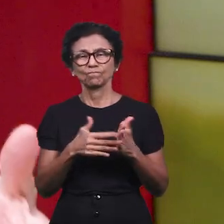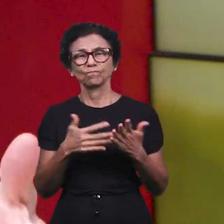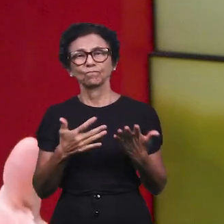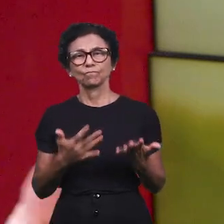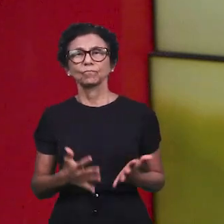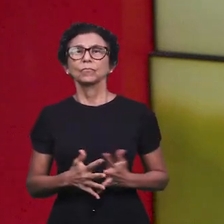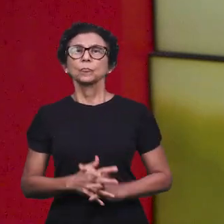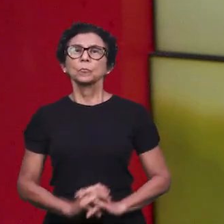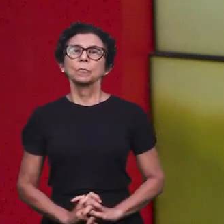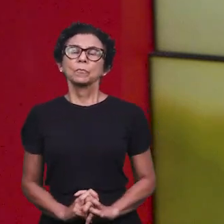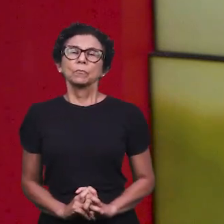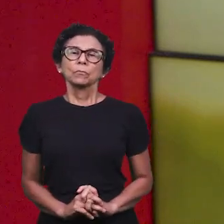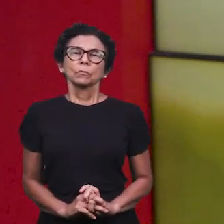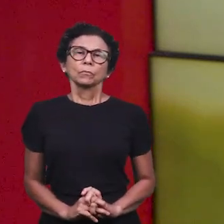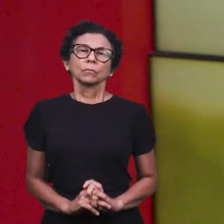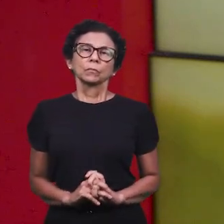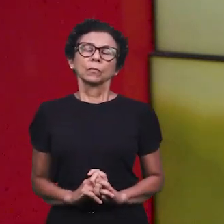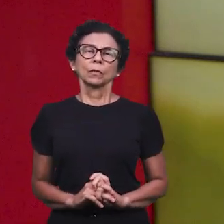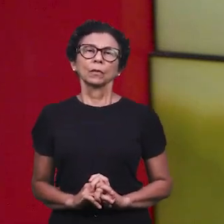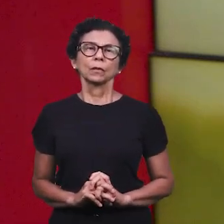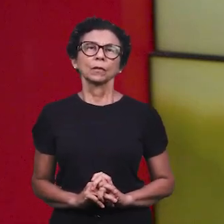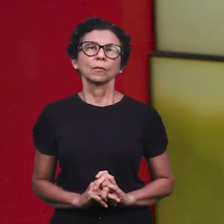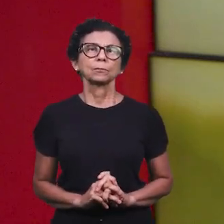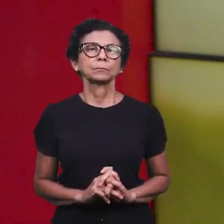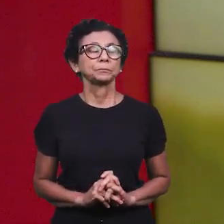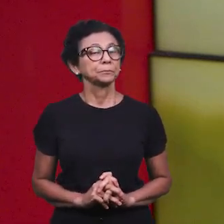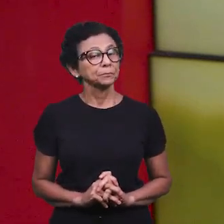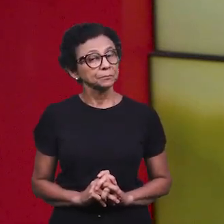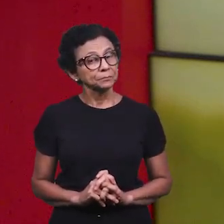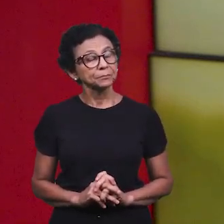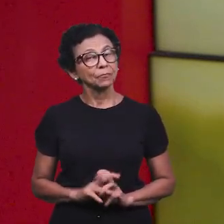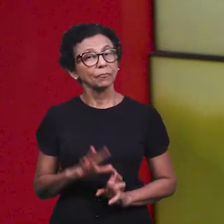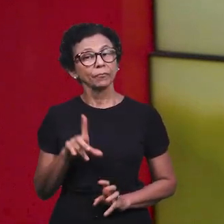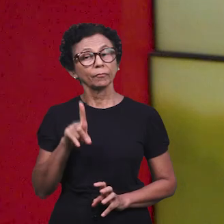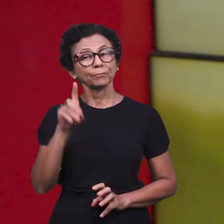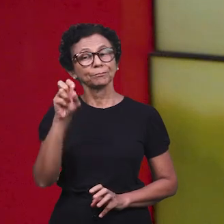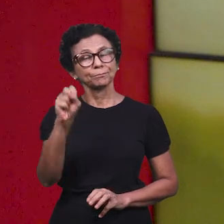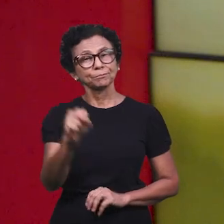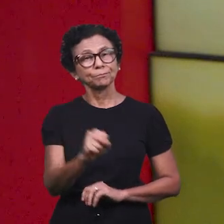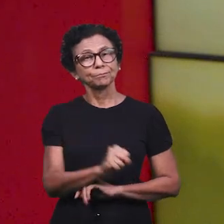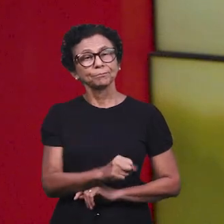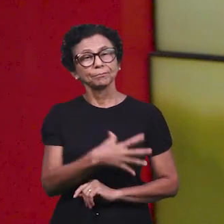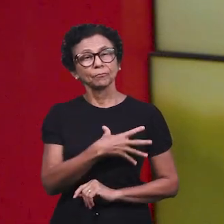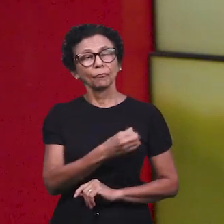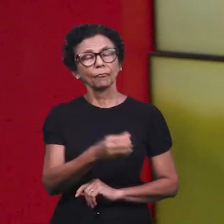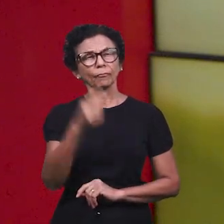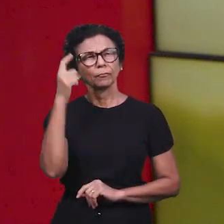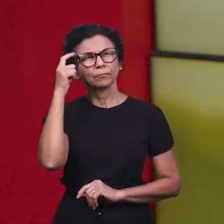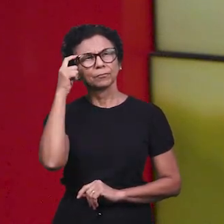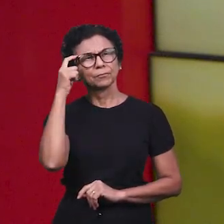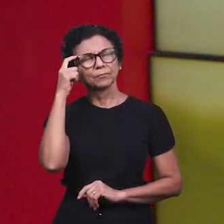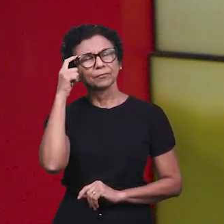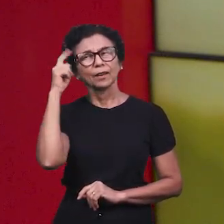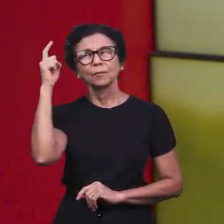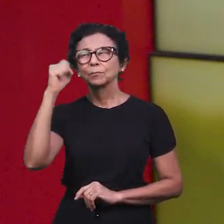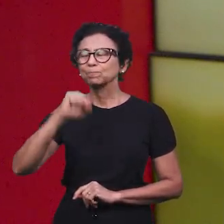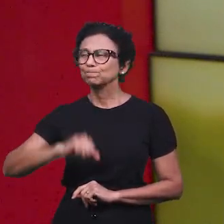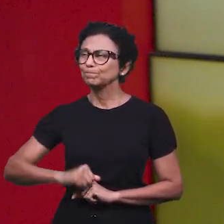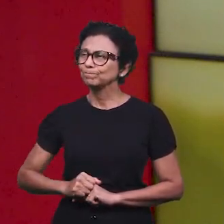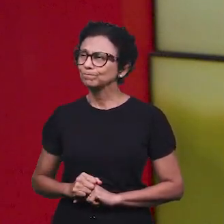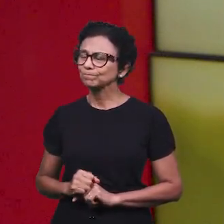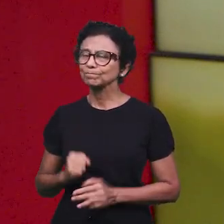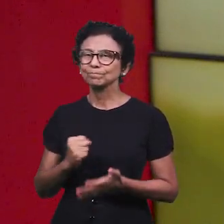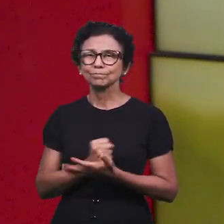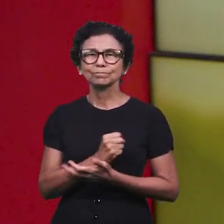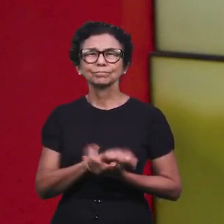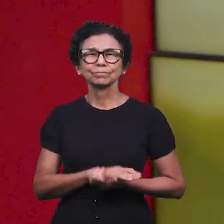visto logo na primeira infância, porque um dia ele pode lembrar e falar: meu pai nunca deixou de me levar ao culto, meu pai nunca me